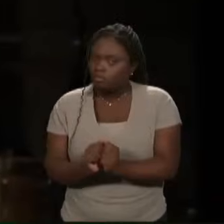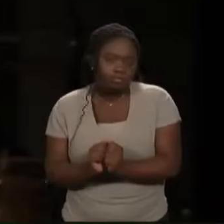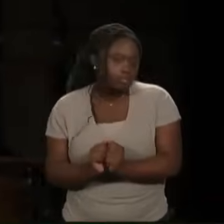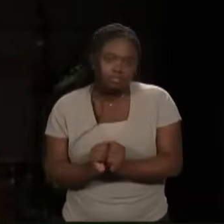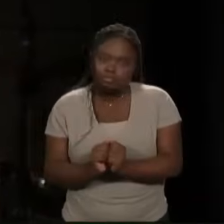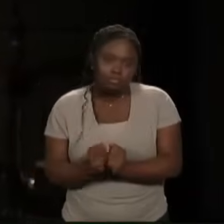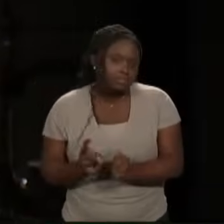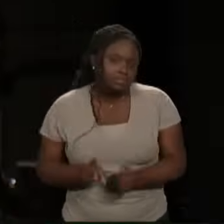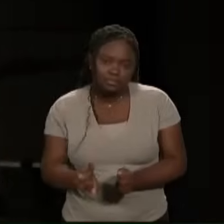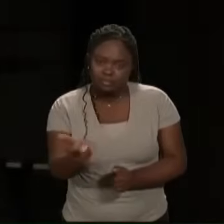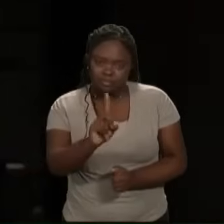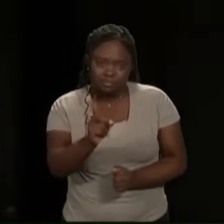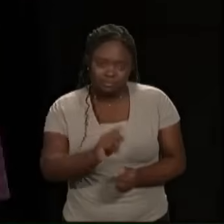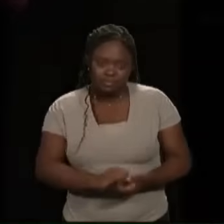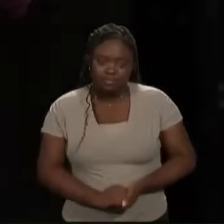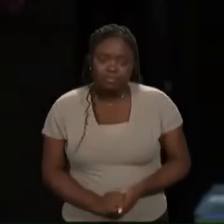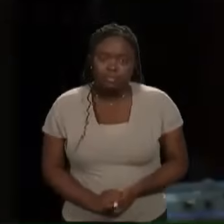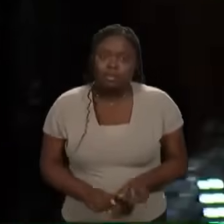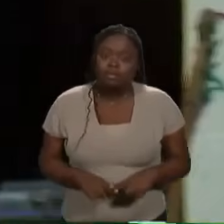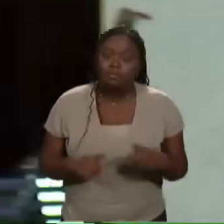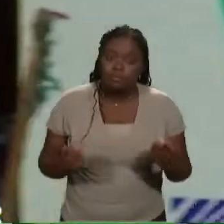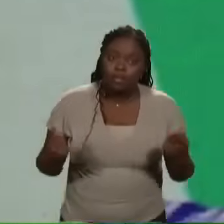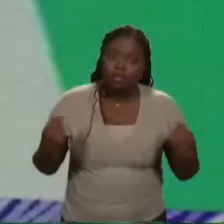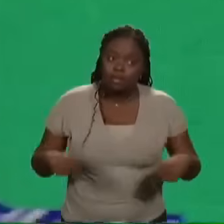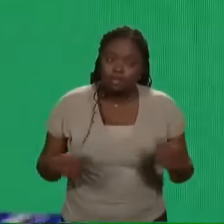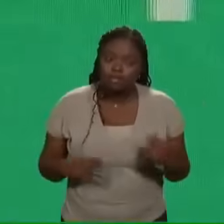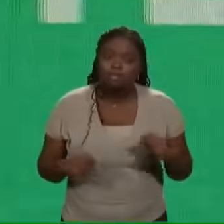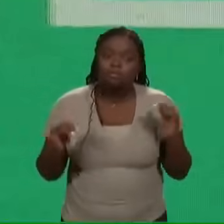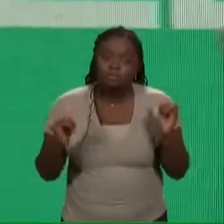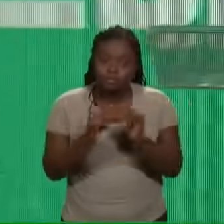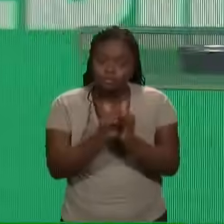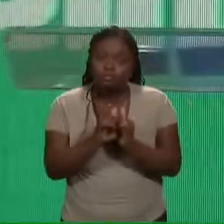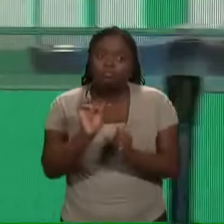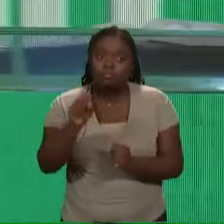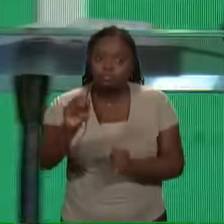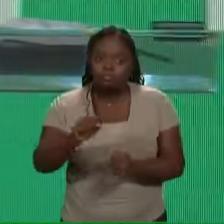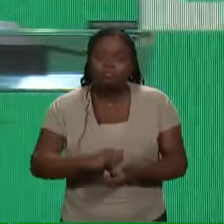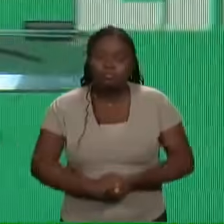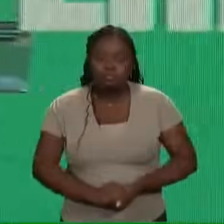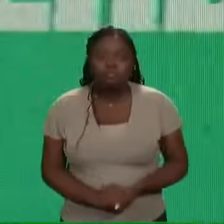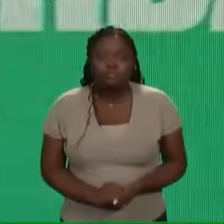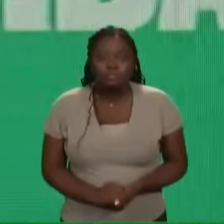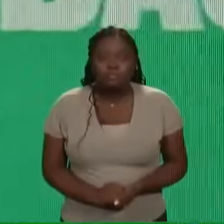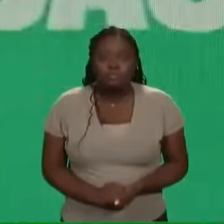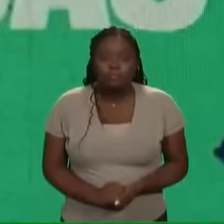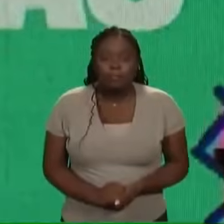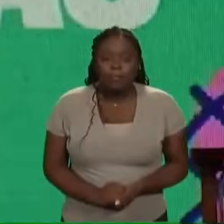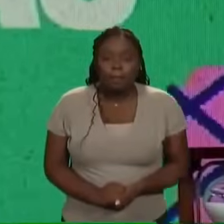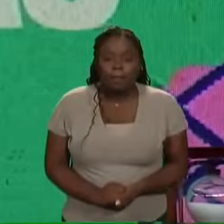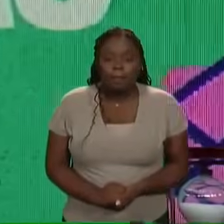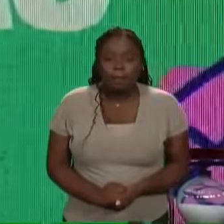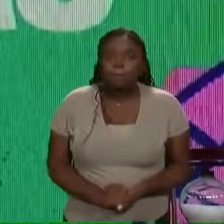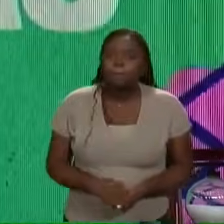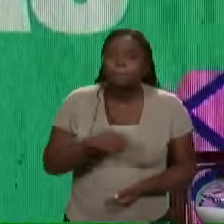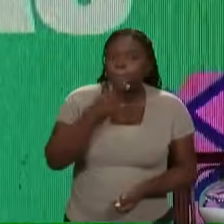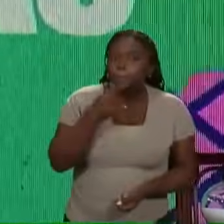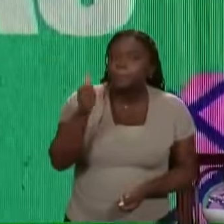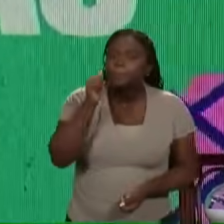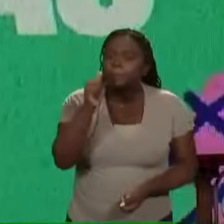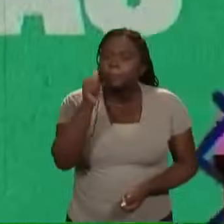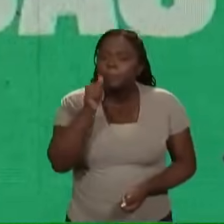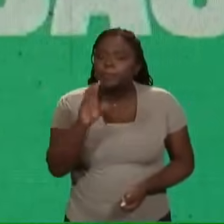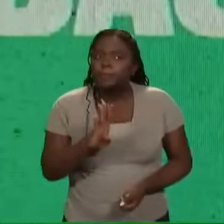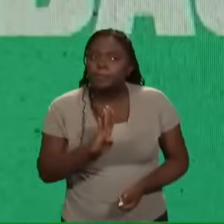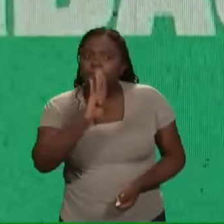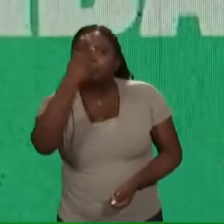Nem sempre. Mas que nós temos que perdoar, temos que perdoar. O homem que foi traído, a mulher que foi traída, tem